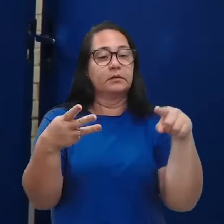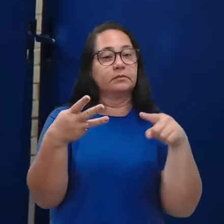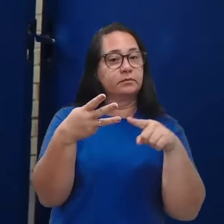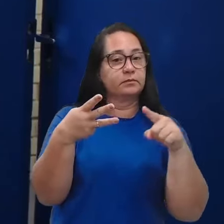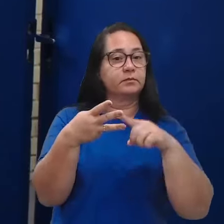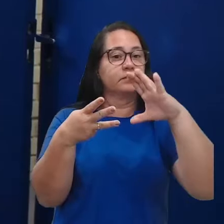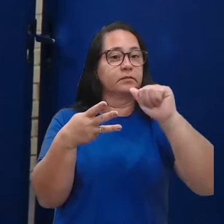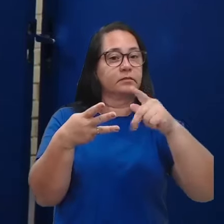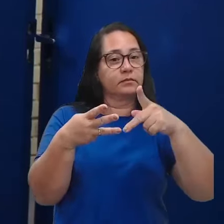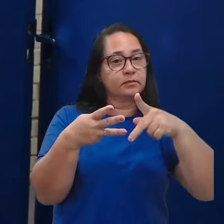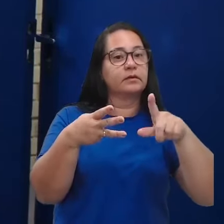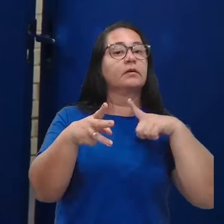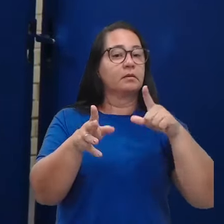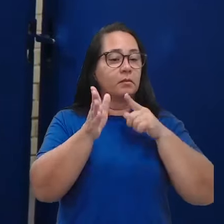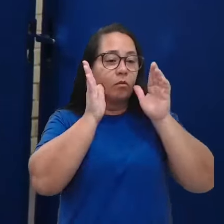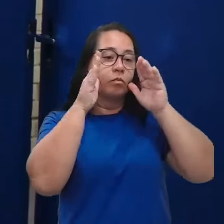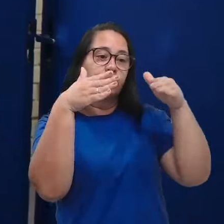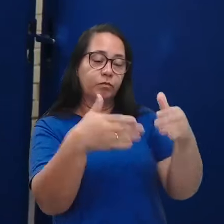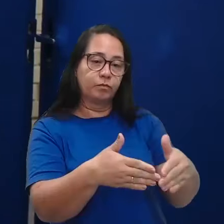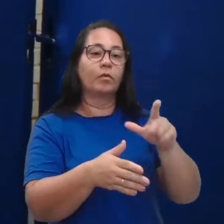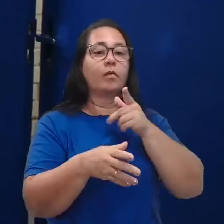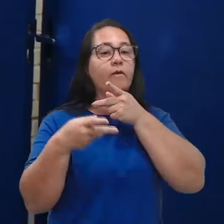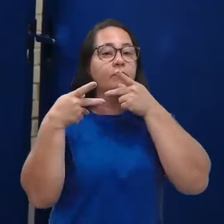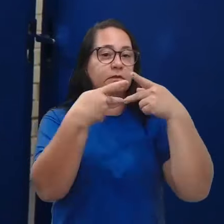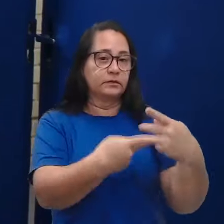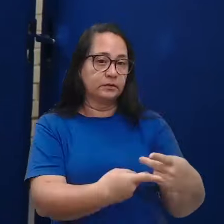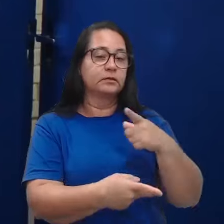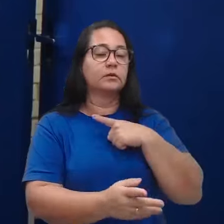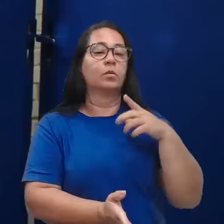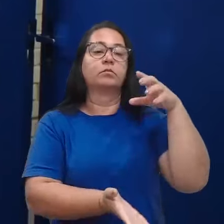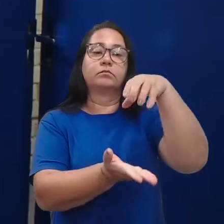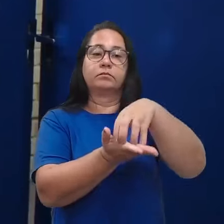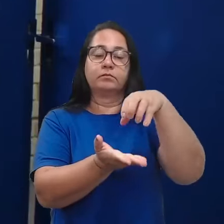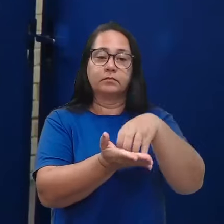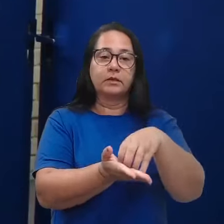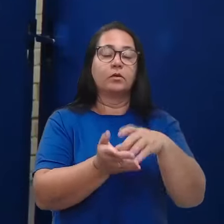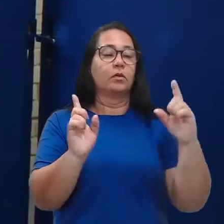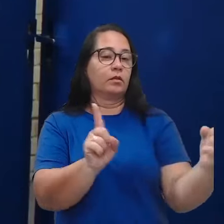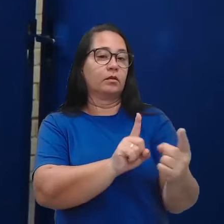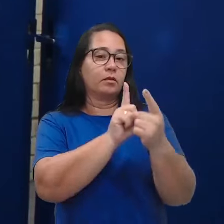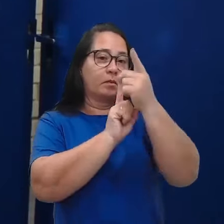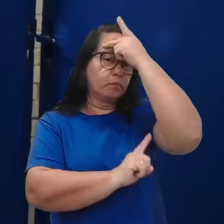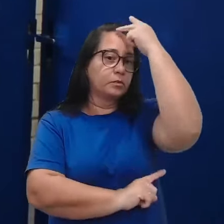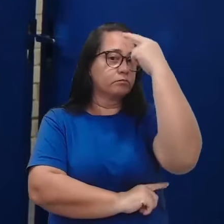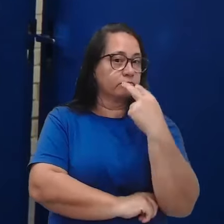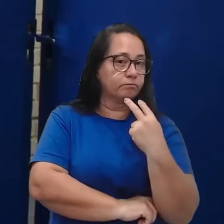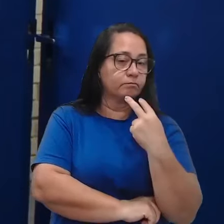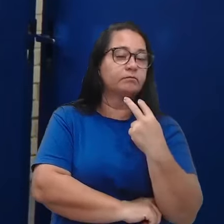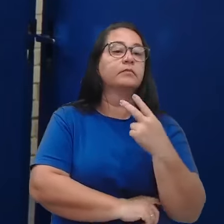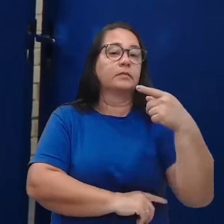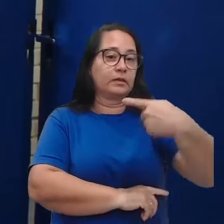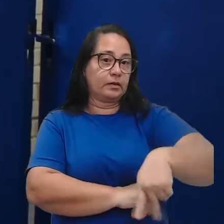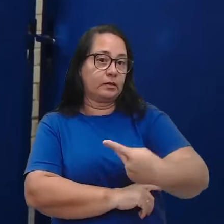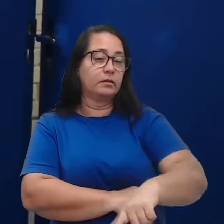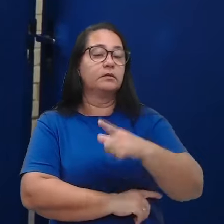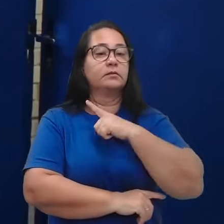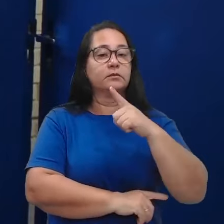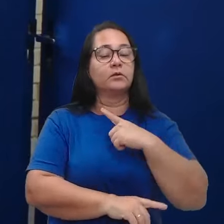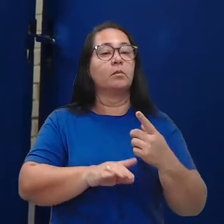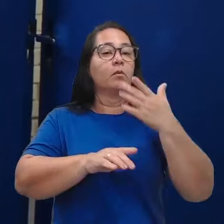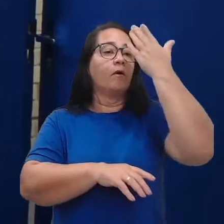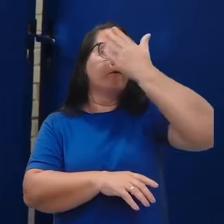o foco da nossa visita de hoje. O CAP é o Centro de Atendimento Pedagógico para Pessoas com Deficiência Visual. Aqui nós estamos em